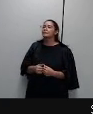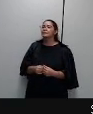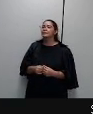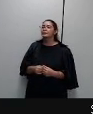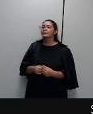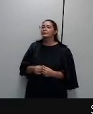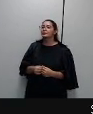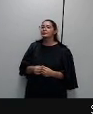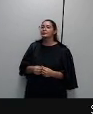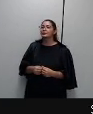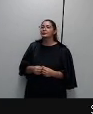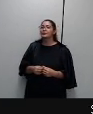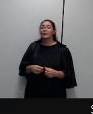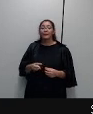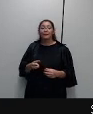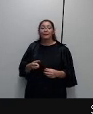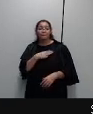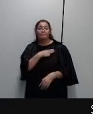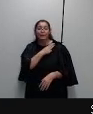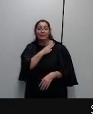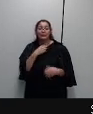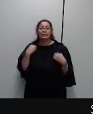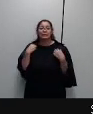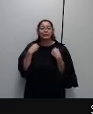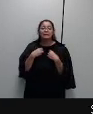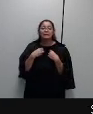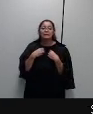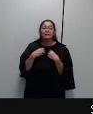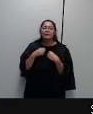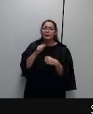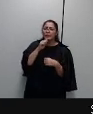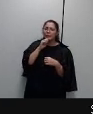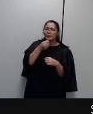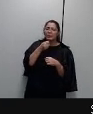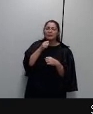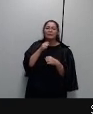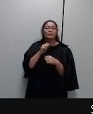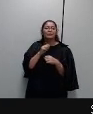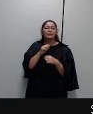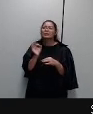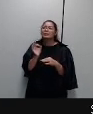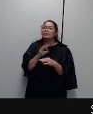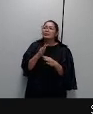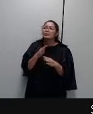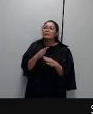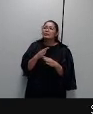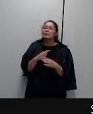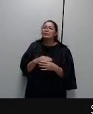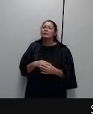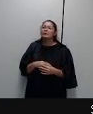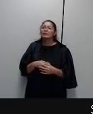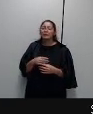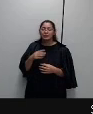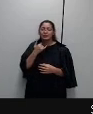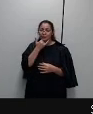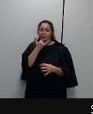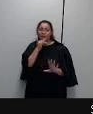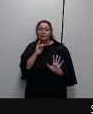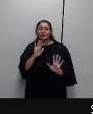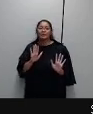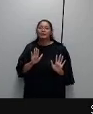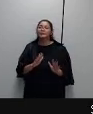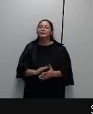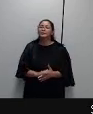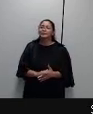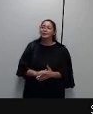a nicotina o microfone de vossa excelência tá desativado série sim desculpa eu eu acompanho